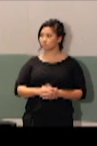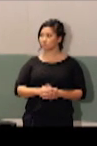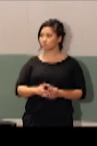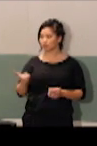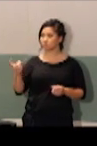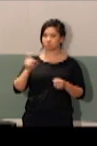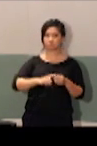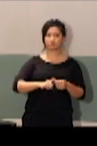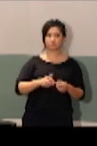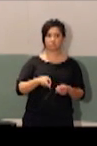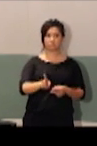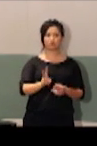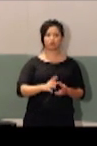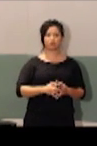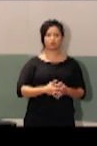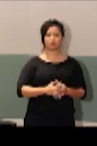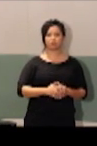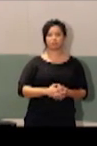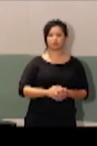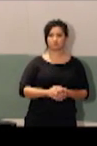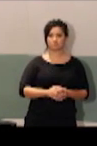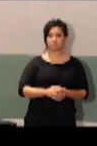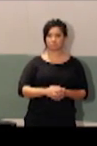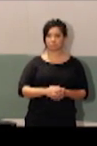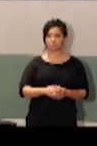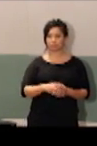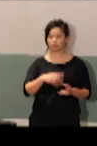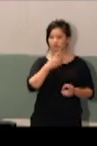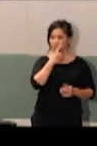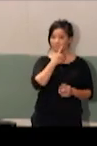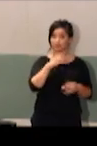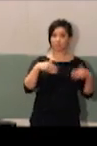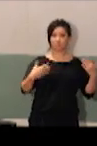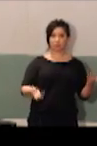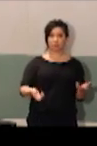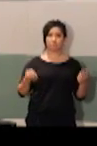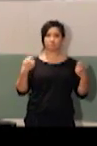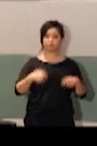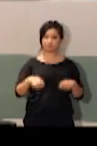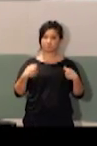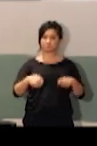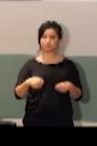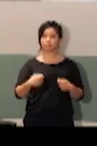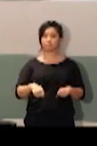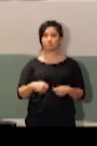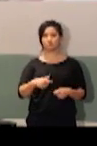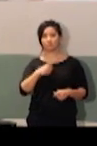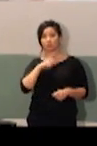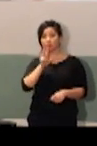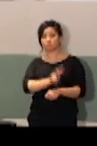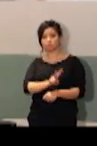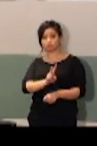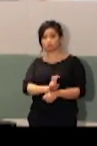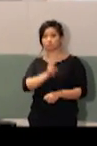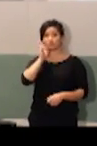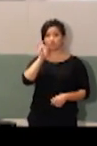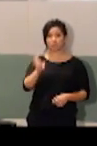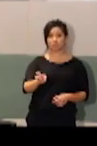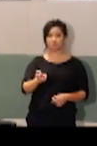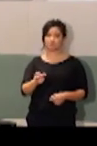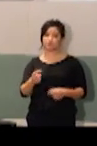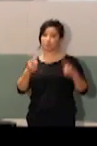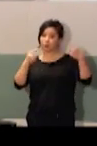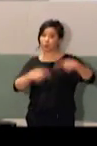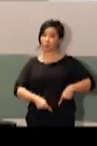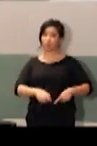Pode ir. Nós temos que investir, então, em prevenção, inteligência e combate ao crime. Esse é o grande princípio.